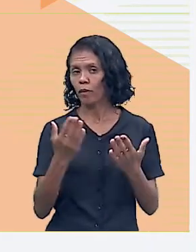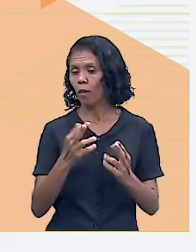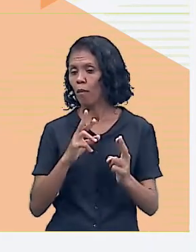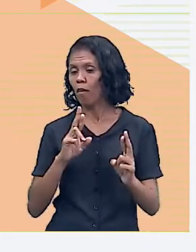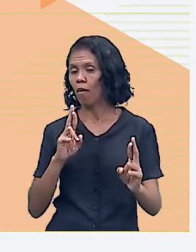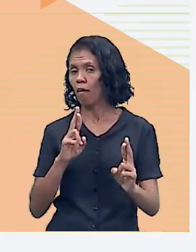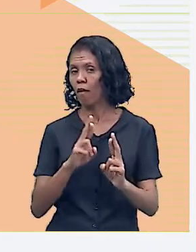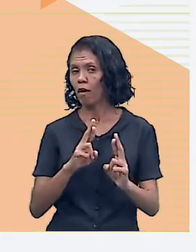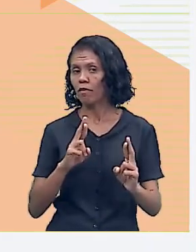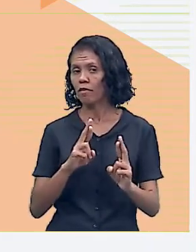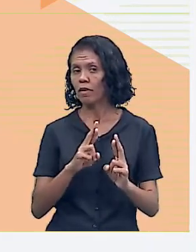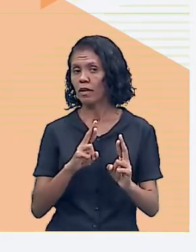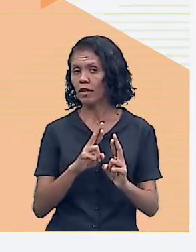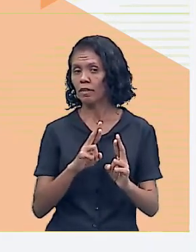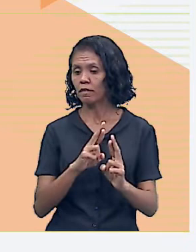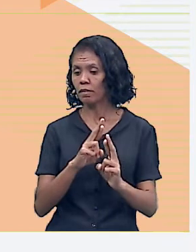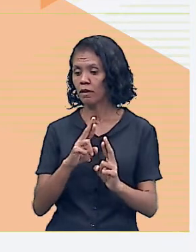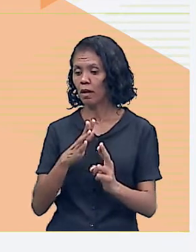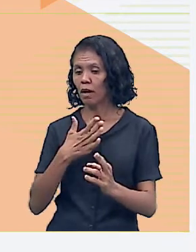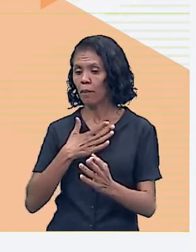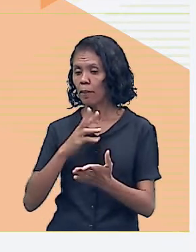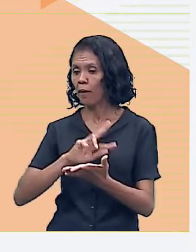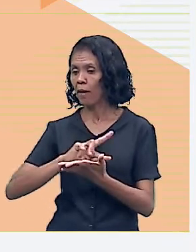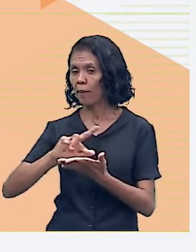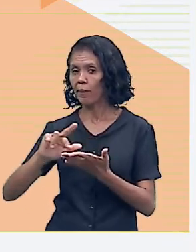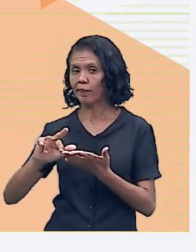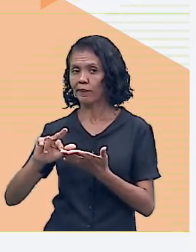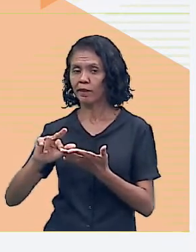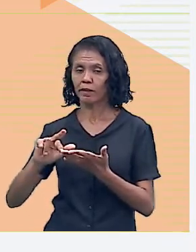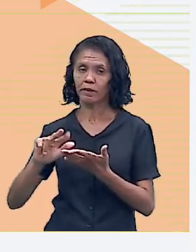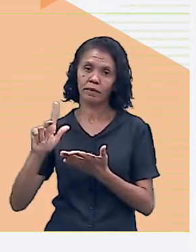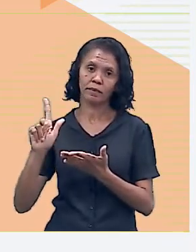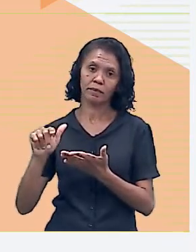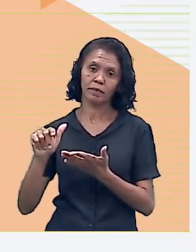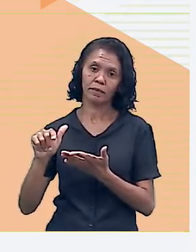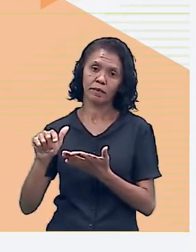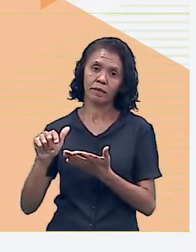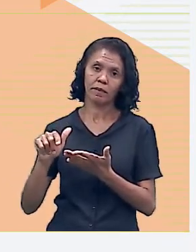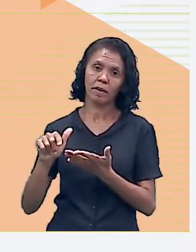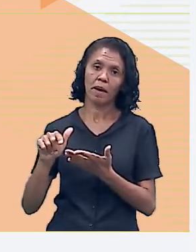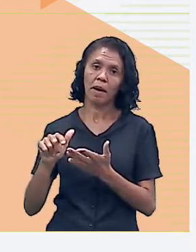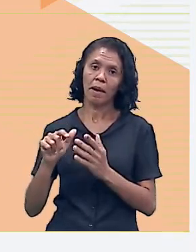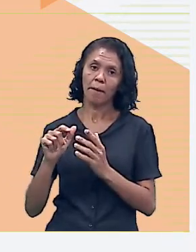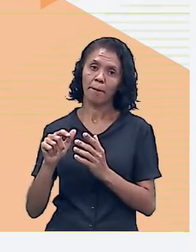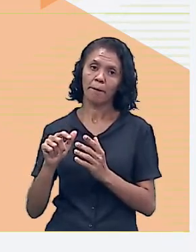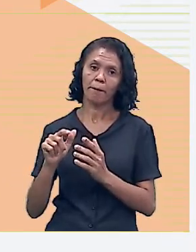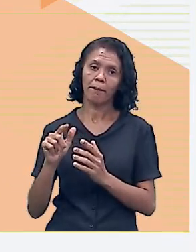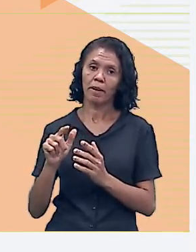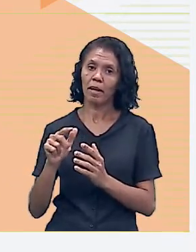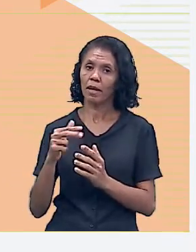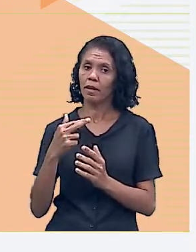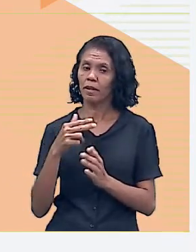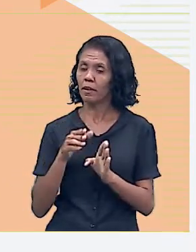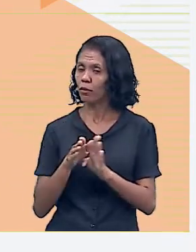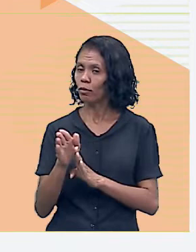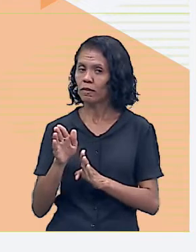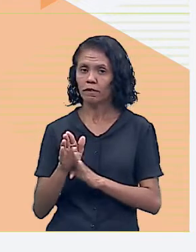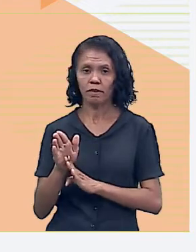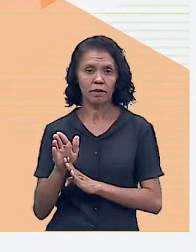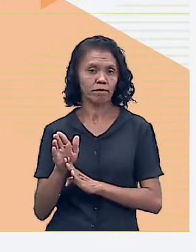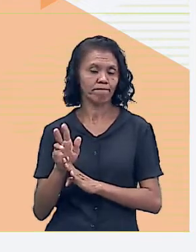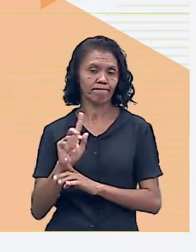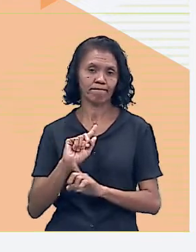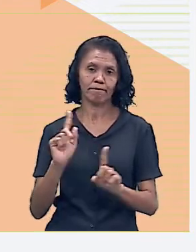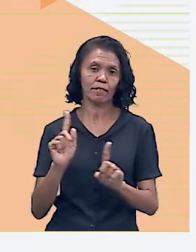como uma referência para o meu repertório eu vou fazer uma alusão mas não é uma cópia integral Ainda assim eu não aconselho